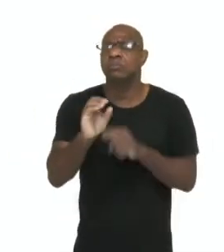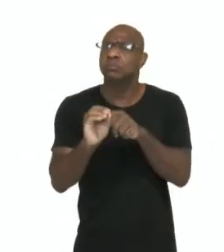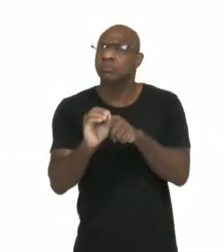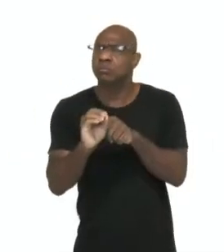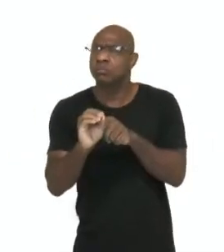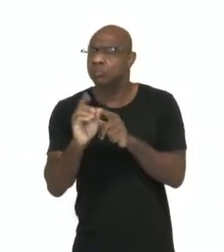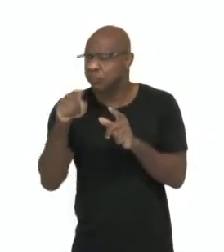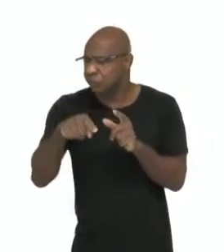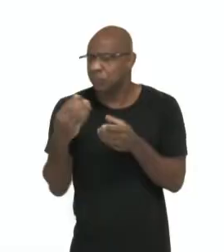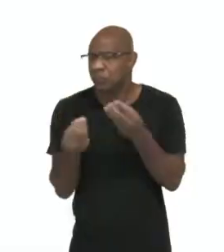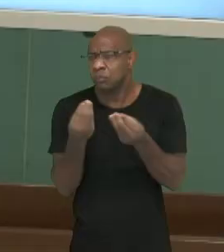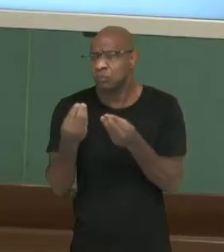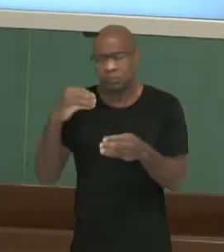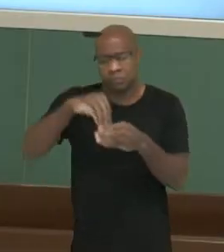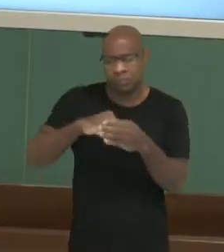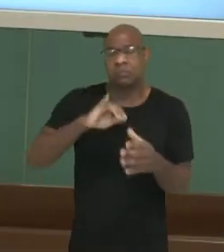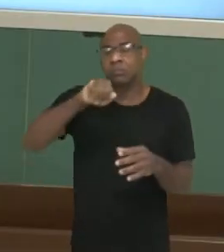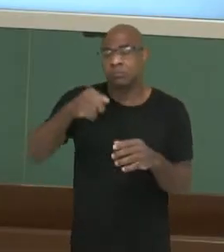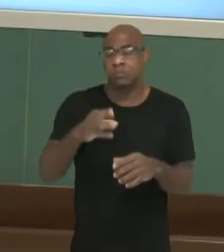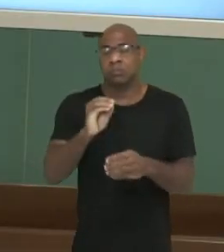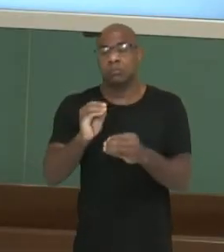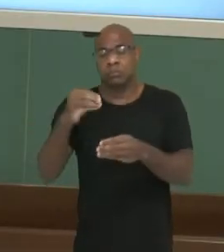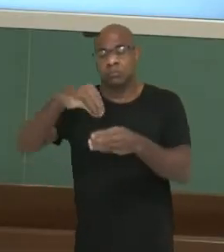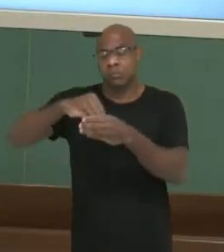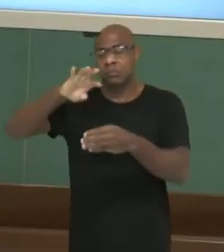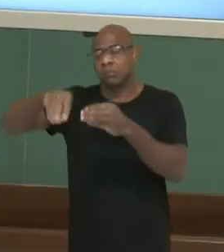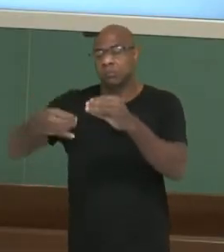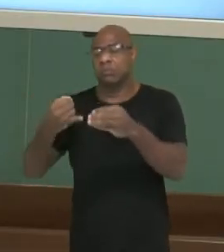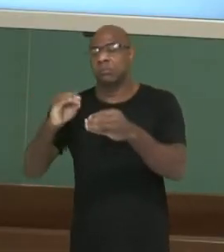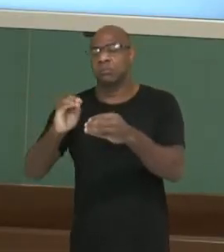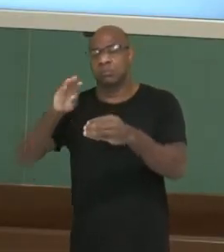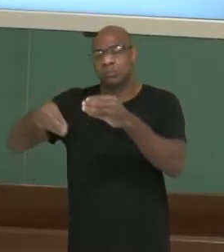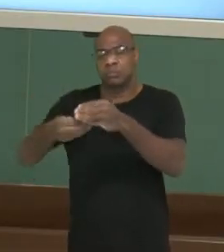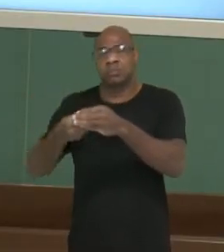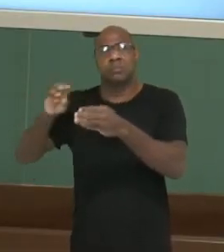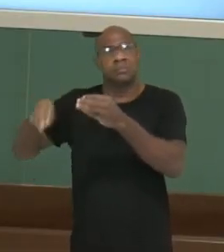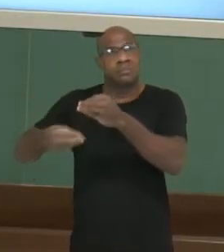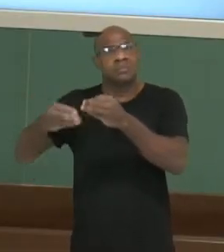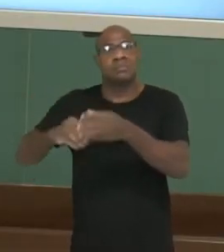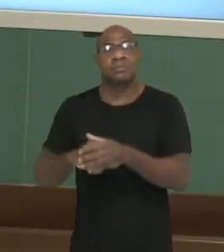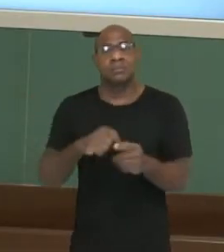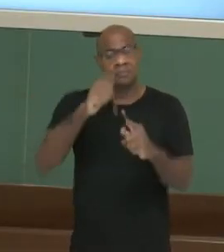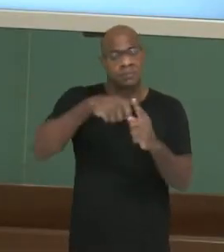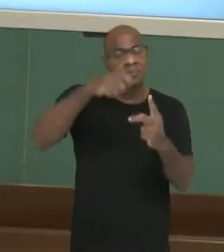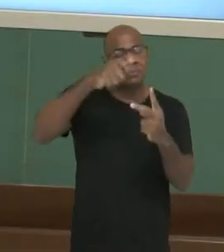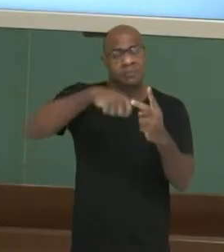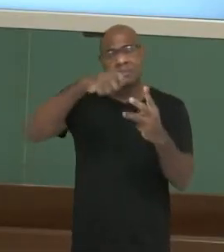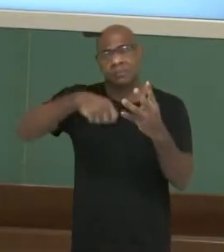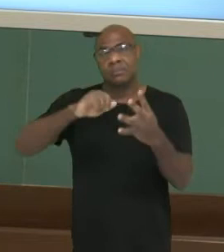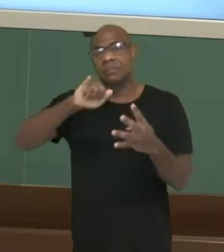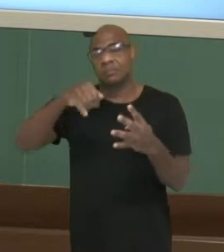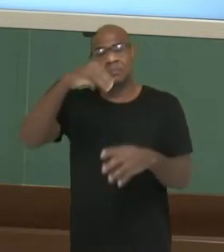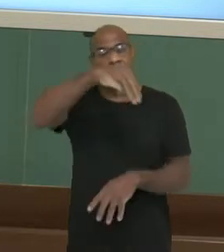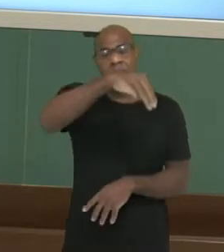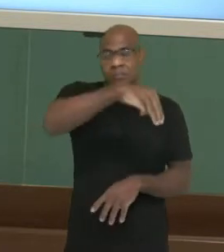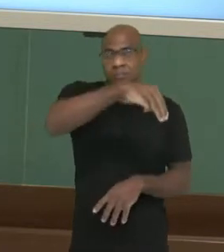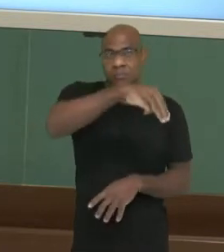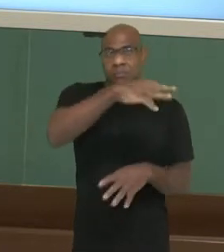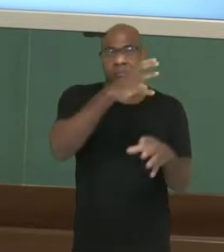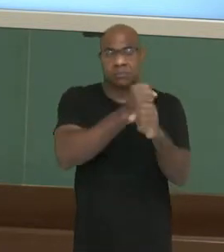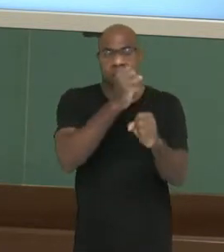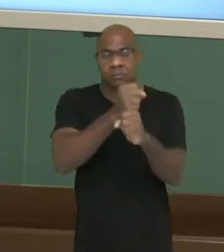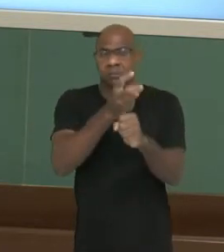certo? Juro sobre juro. Então, será que de mês a mês o crescimento do montante em reais é o